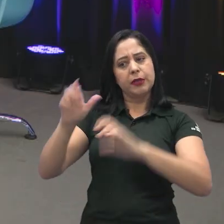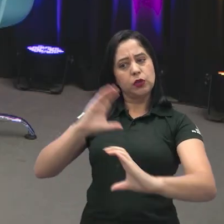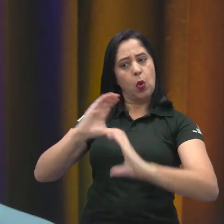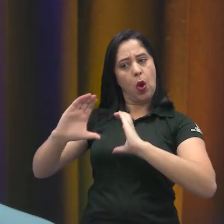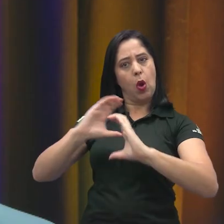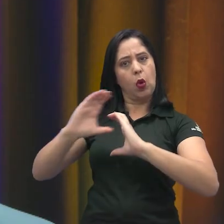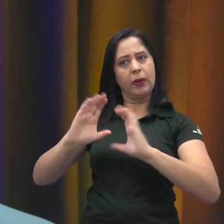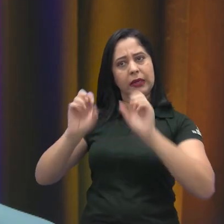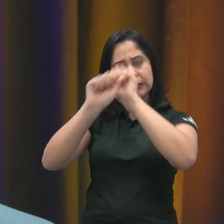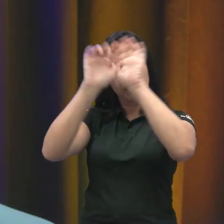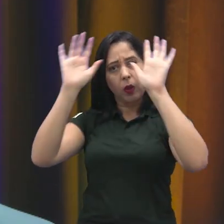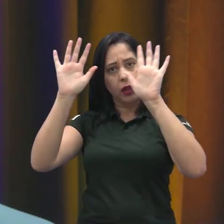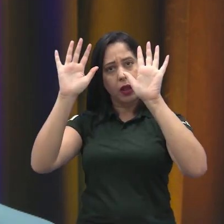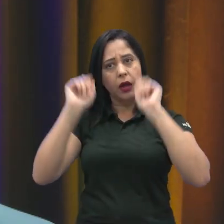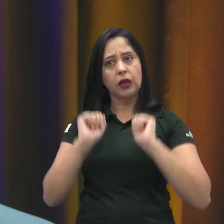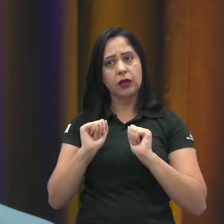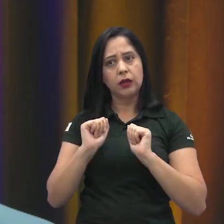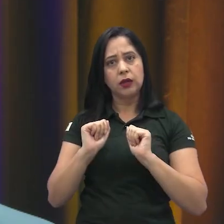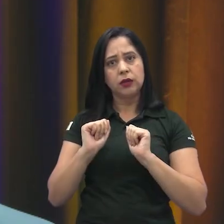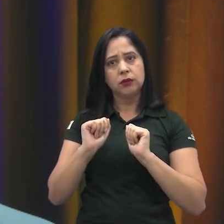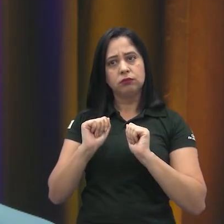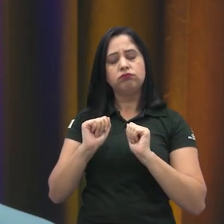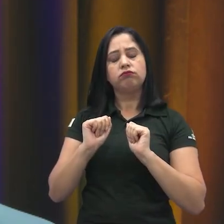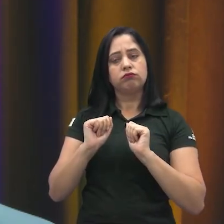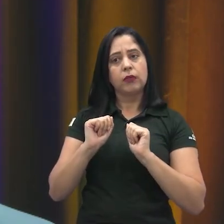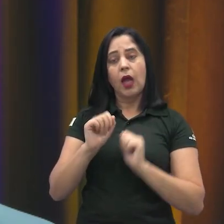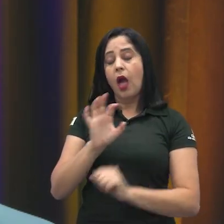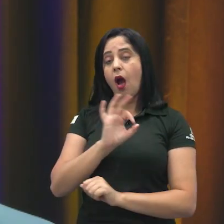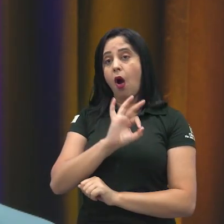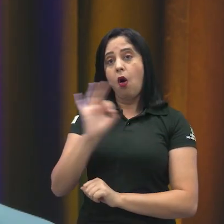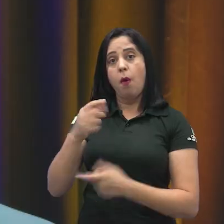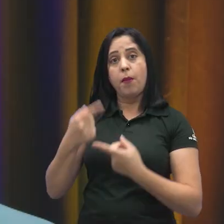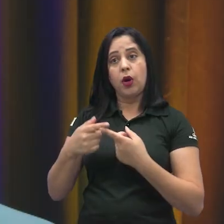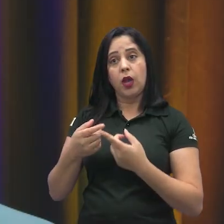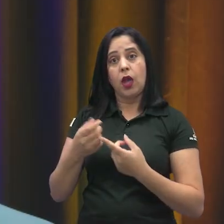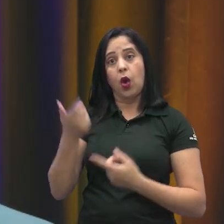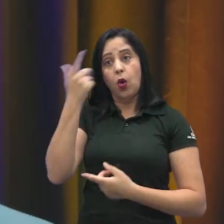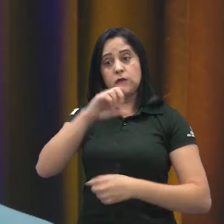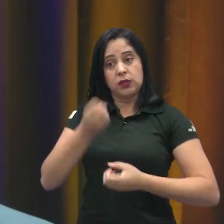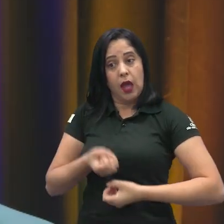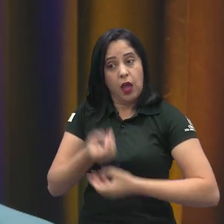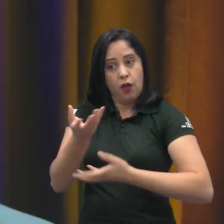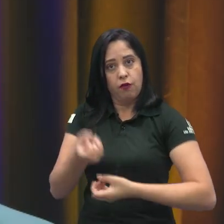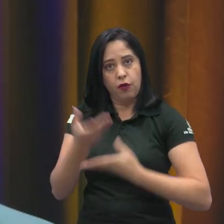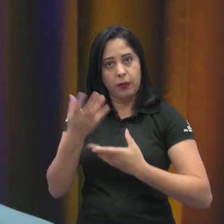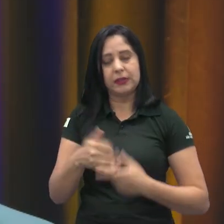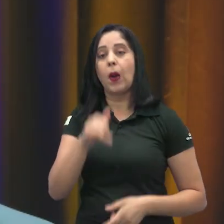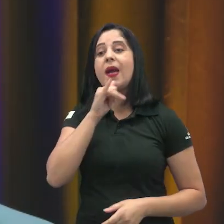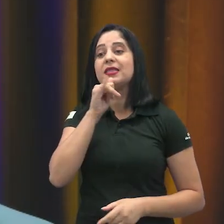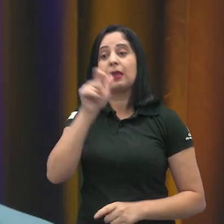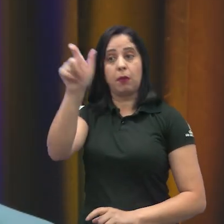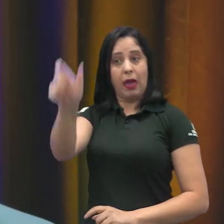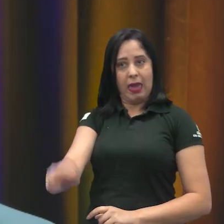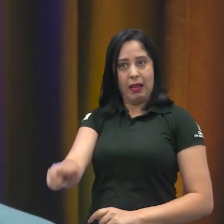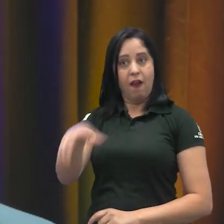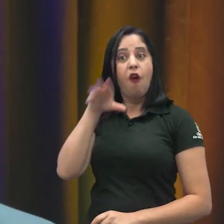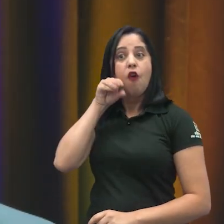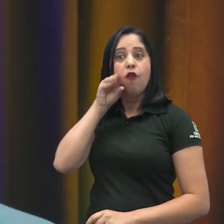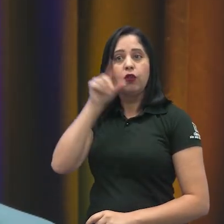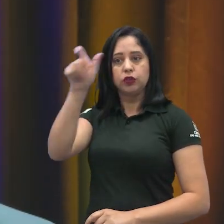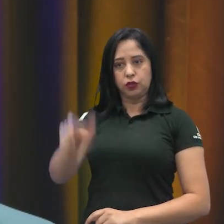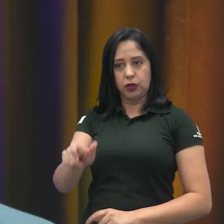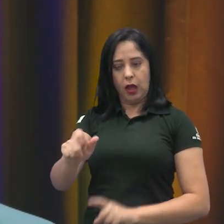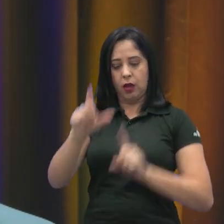essa pessoa que está entrando o que você deseja. E também ela precisa ter clareza, né, Rodrigo? Para ver se ela